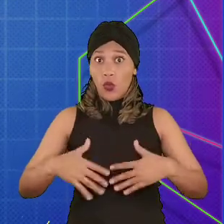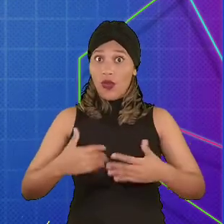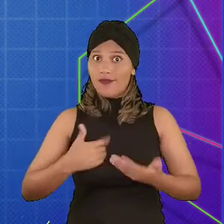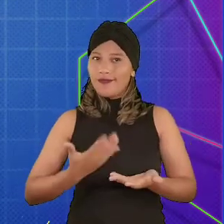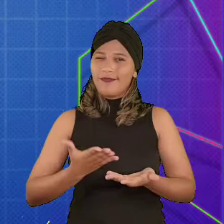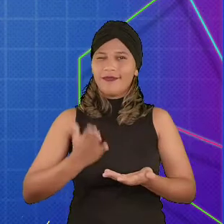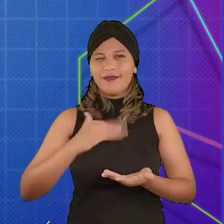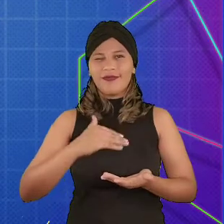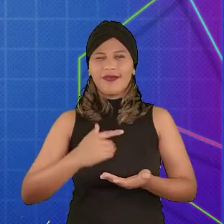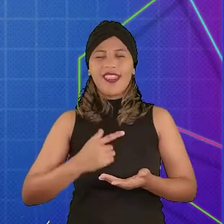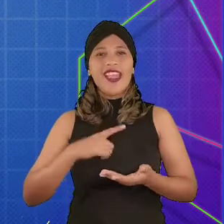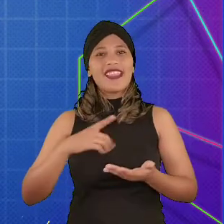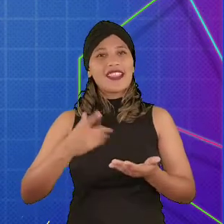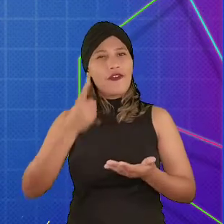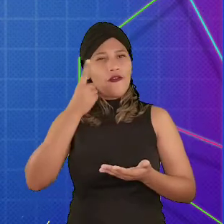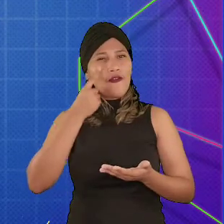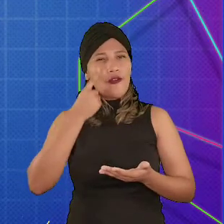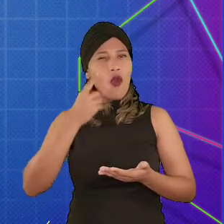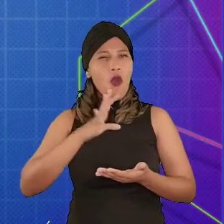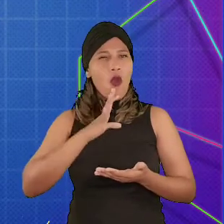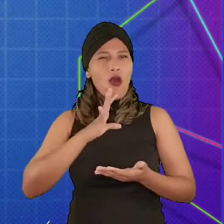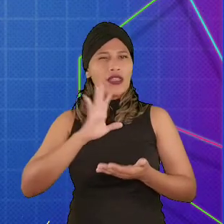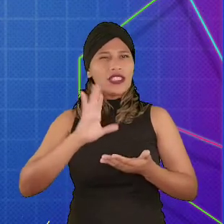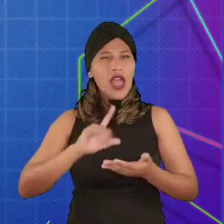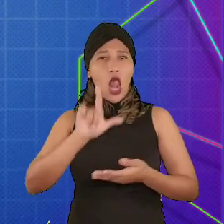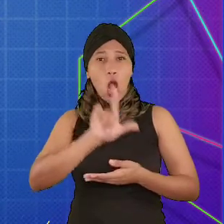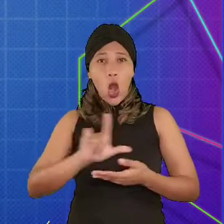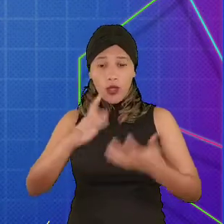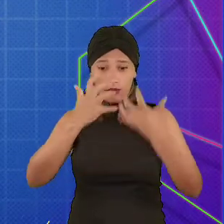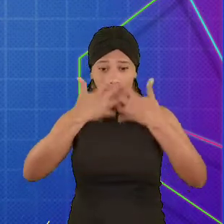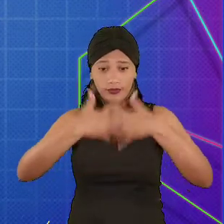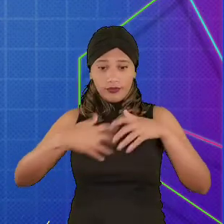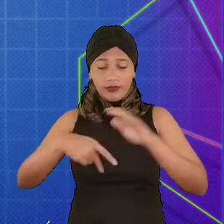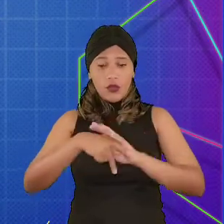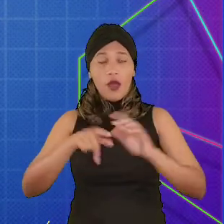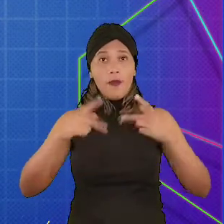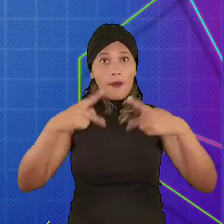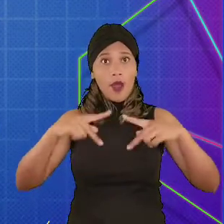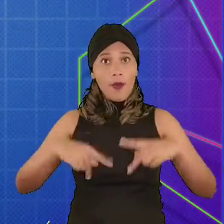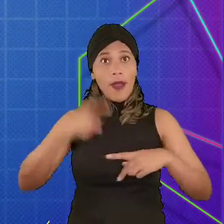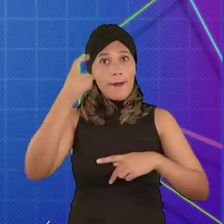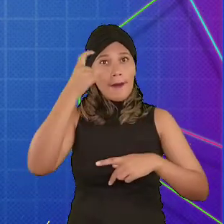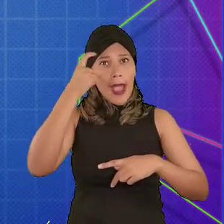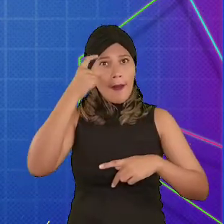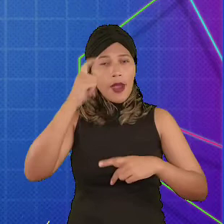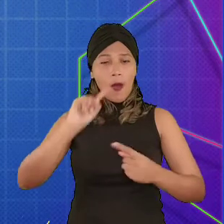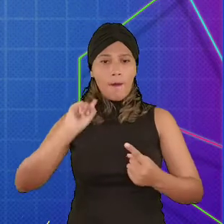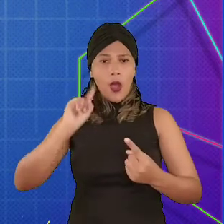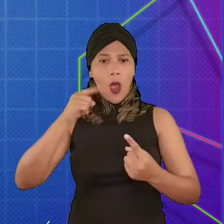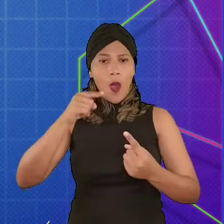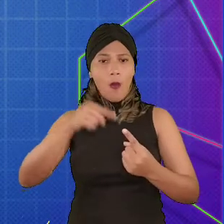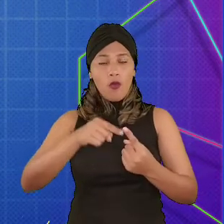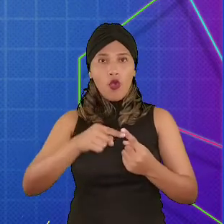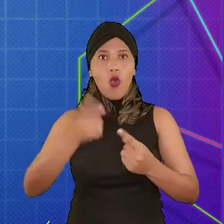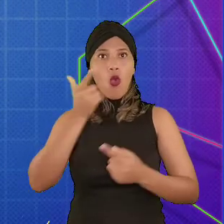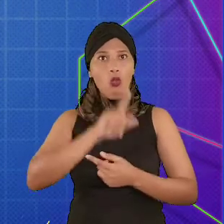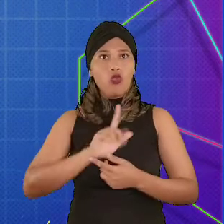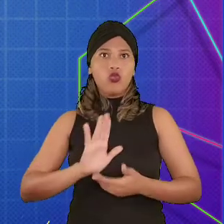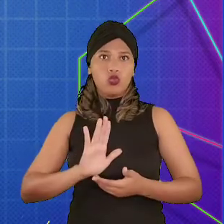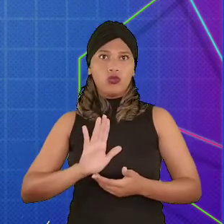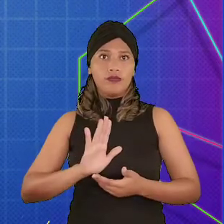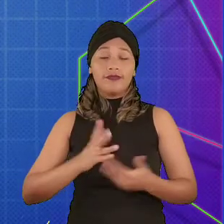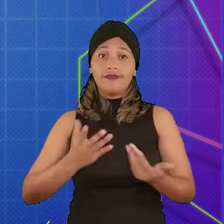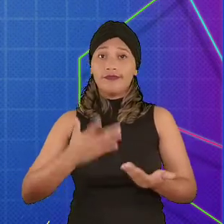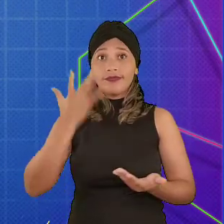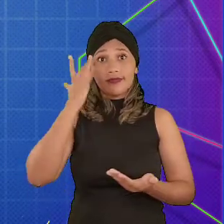programação então galerinha nós já Vimos que a lógica de programação é a técnica de encadear pensamentos para atingir um